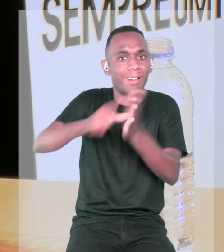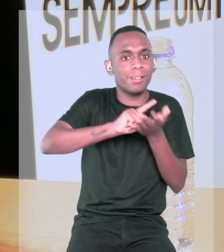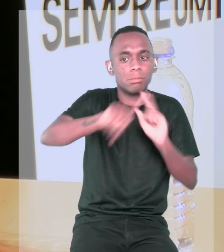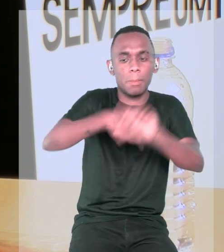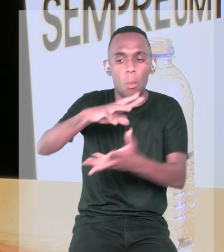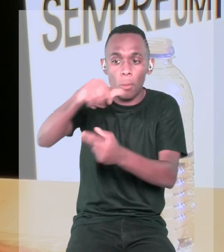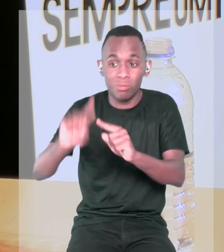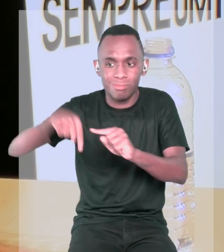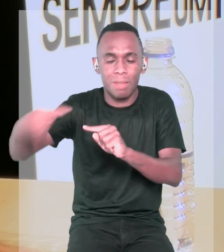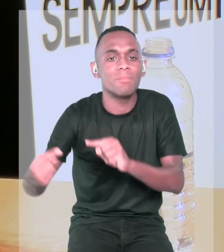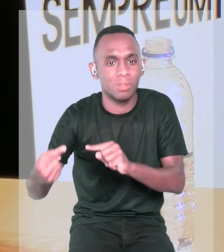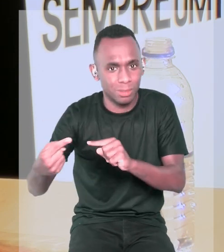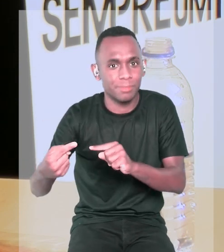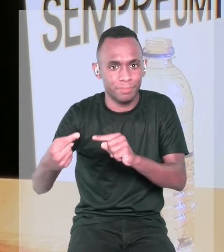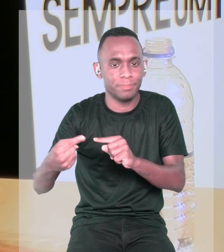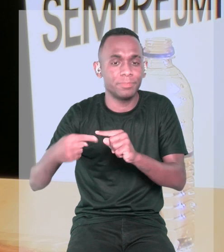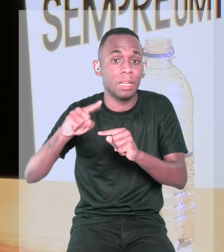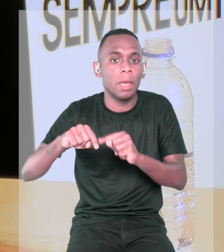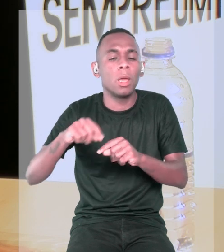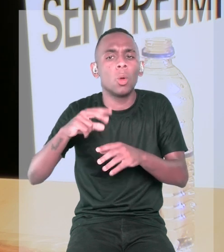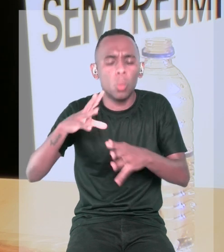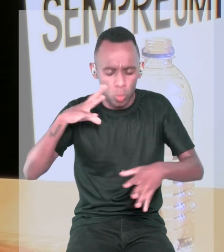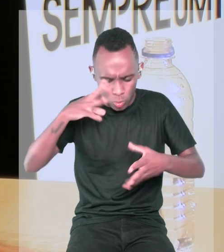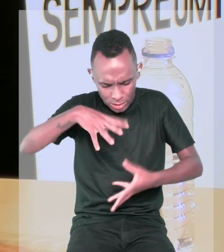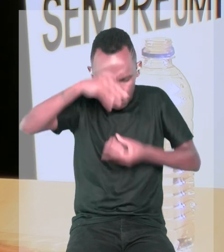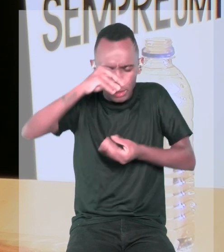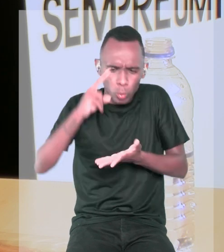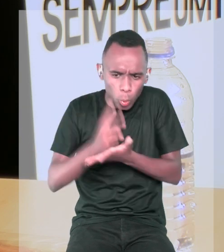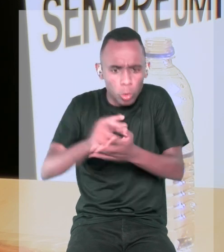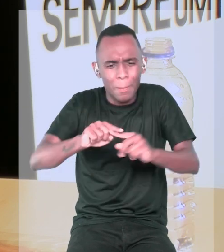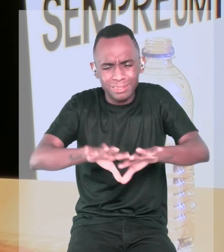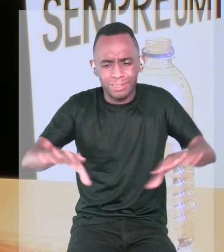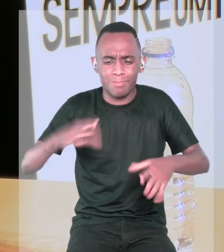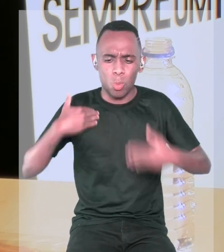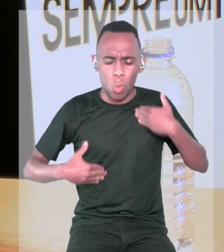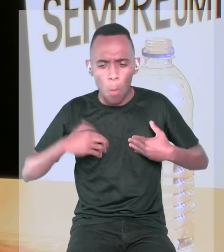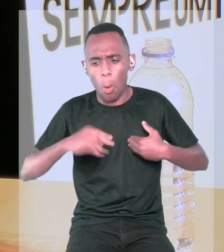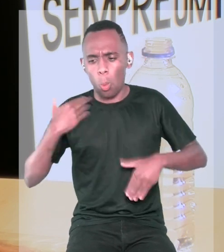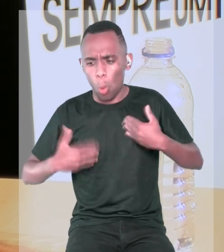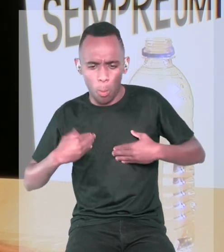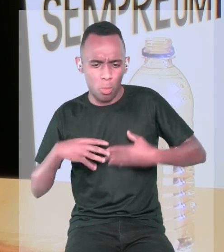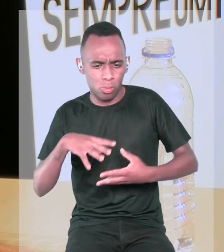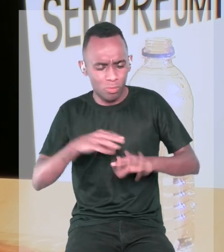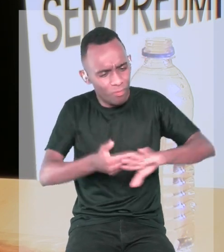sem espírito. Nada de toque ou pele para os sobreviventes de Covid nesse